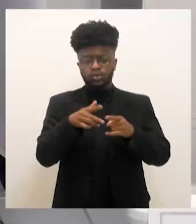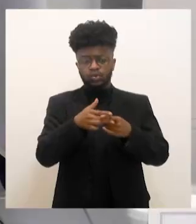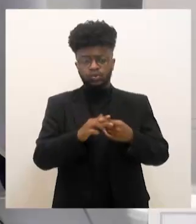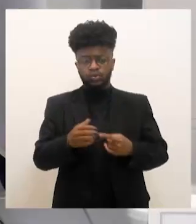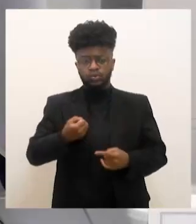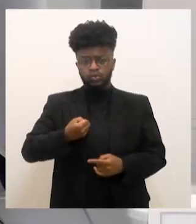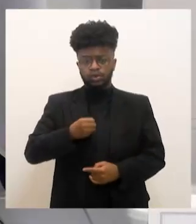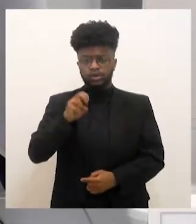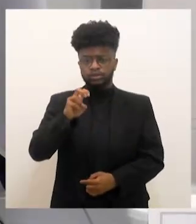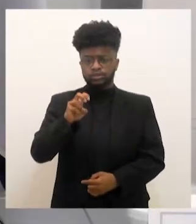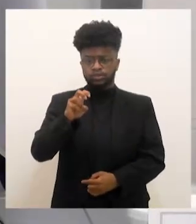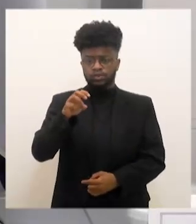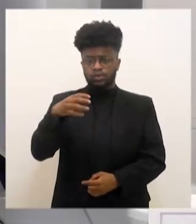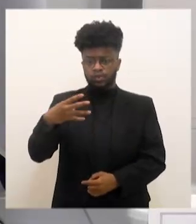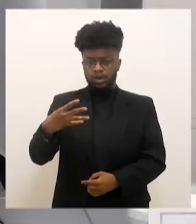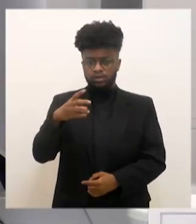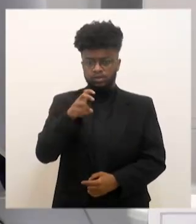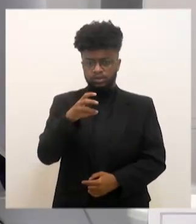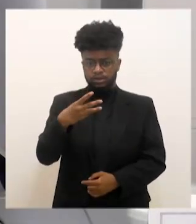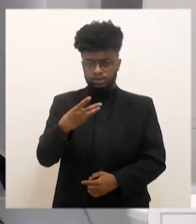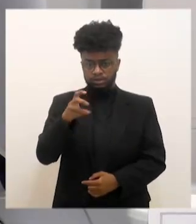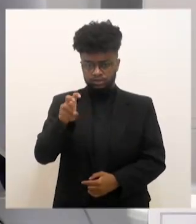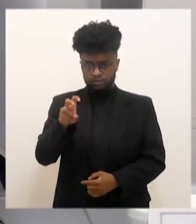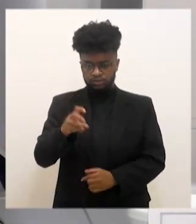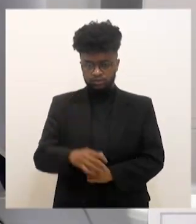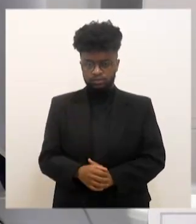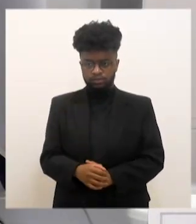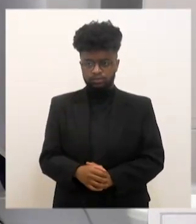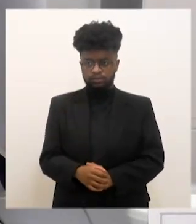é 5435.